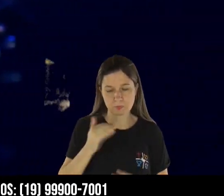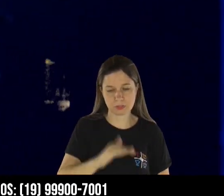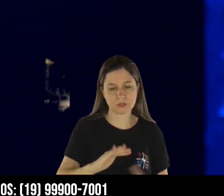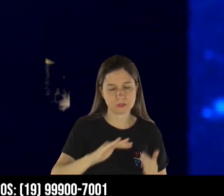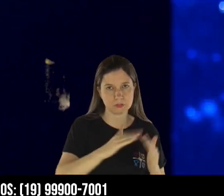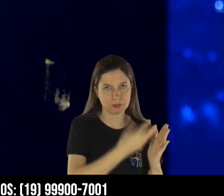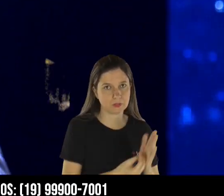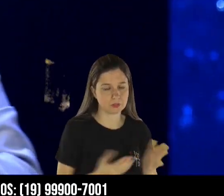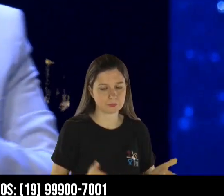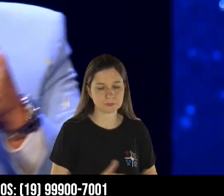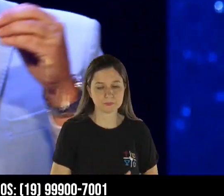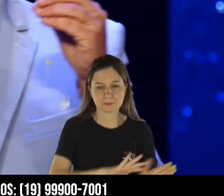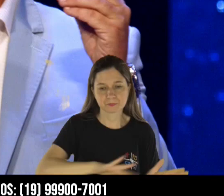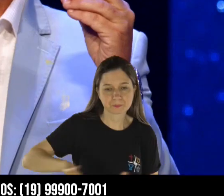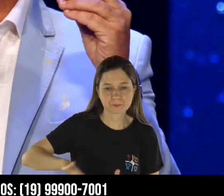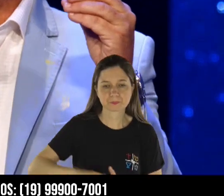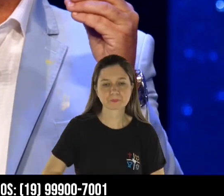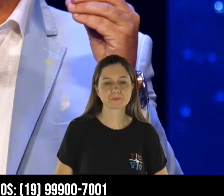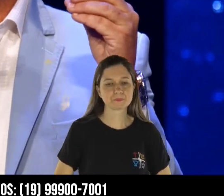Então,